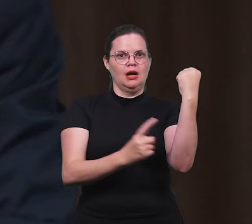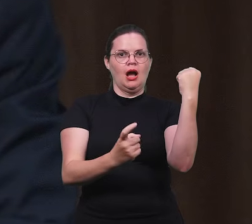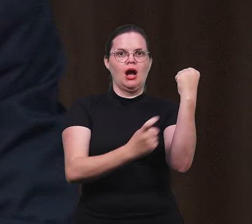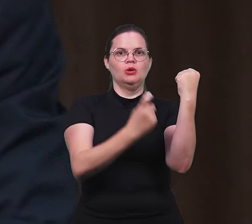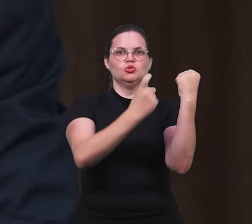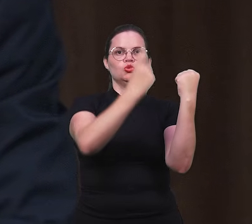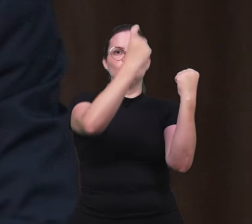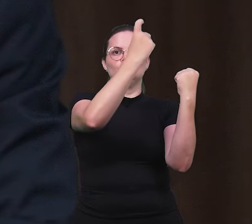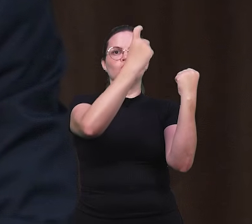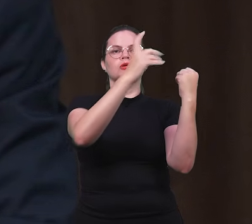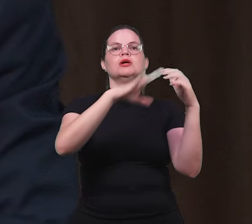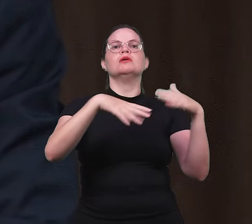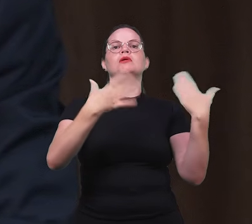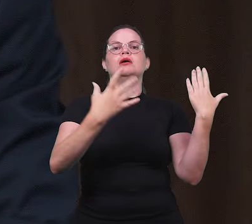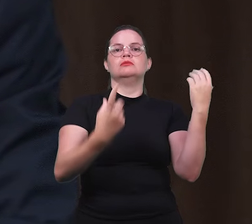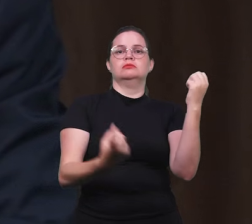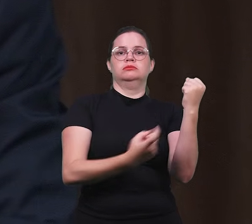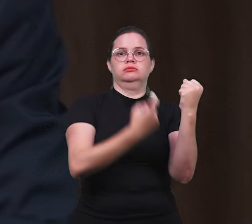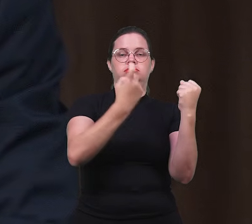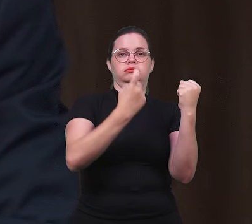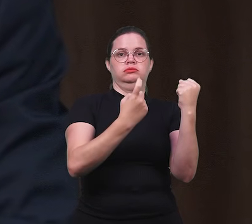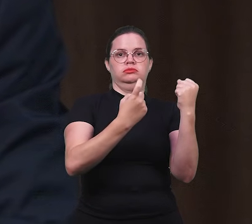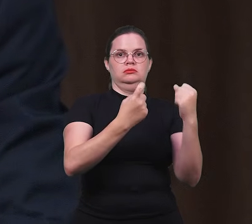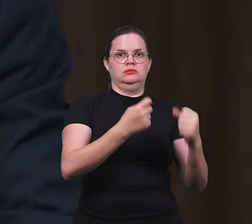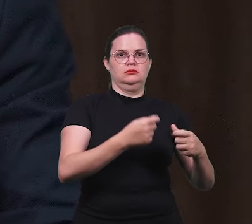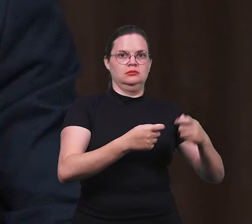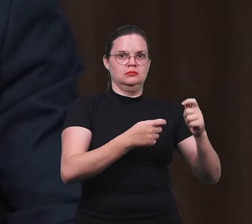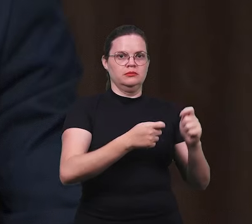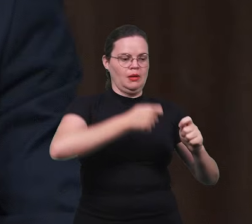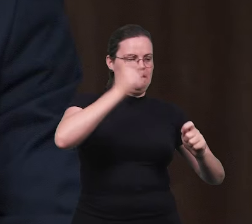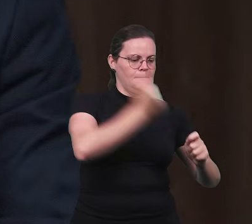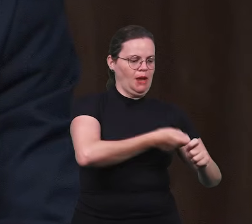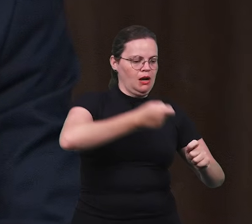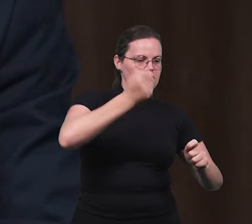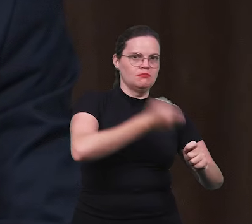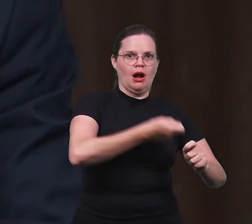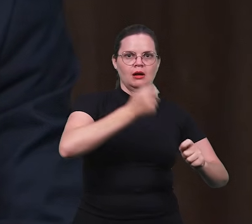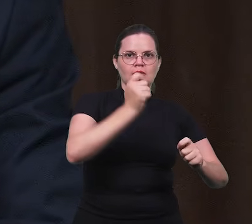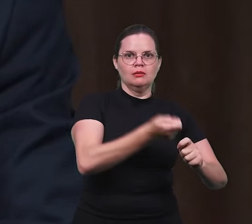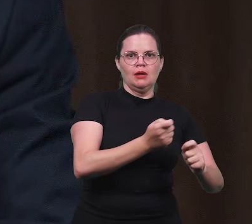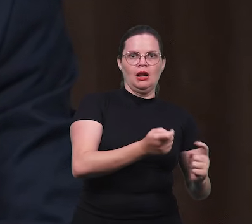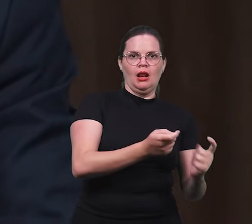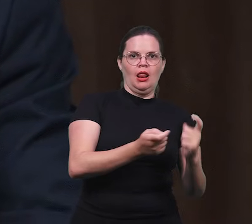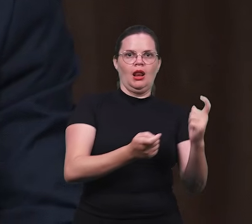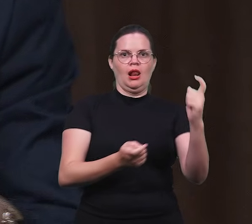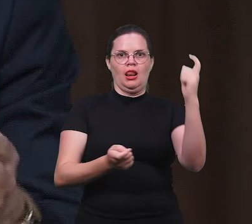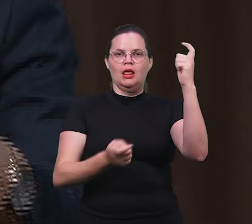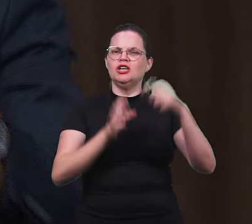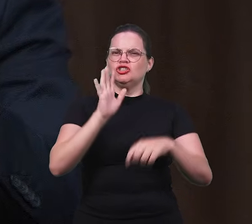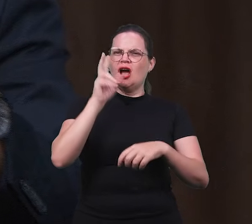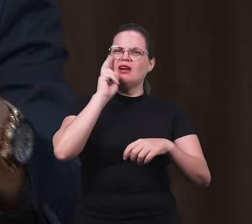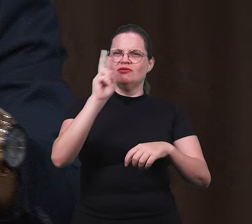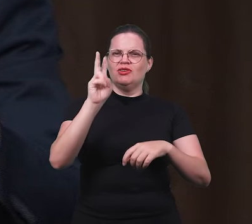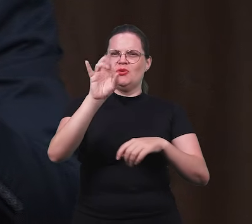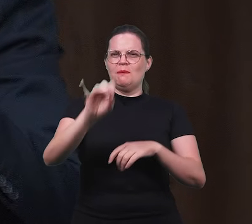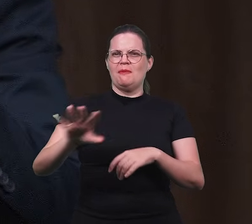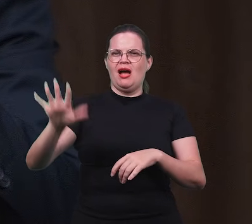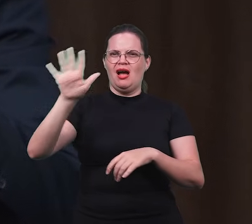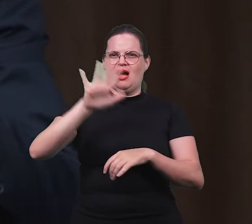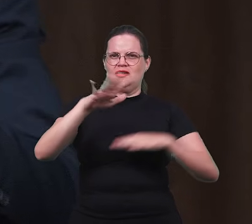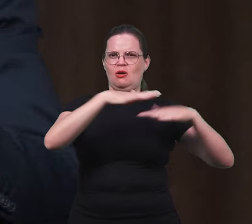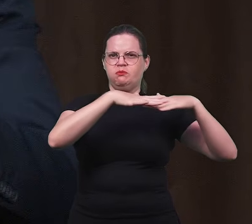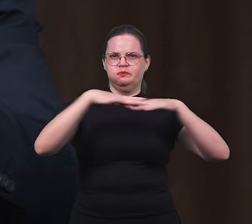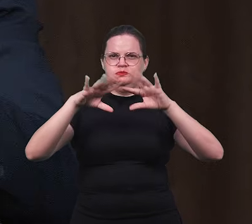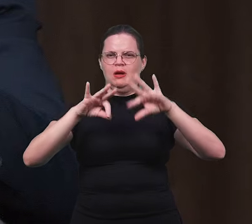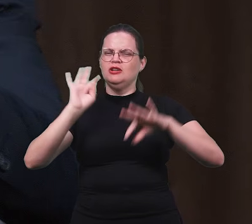a altura que você põe a estaca, né? Você nunca põe uma estaca todo mundo já viu imagens,